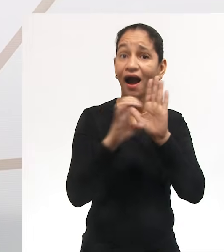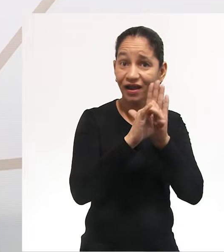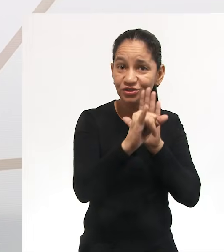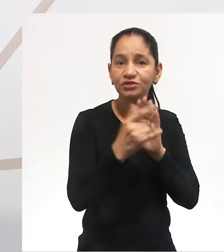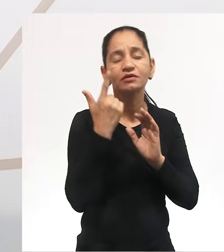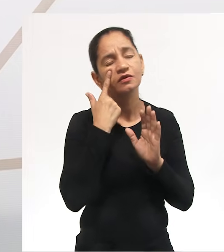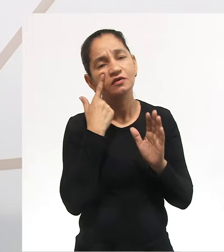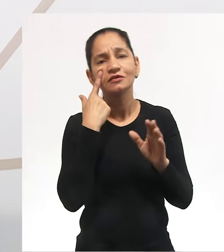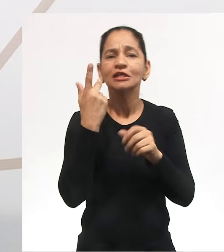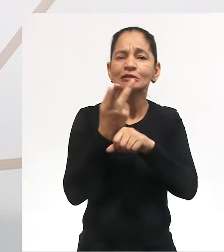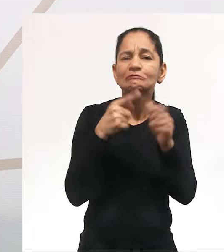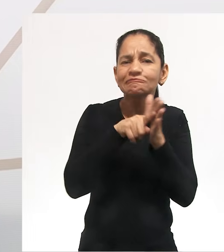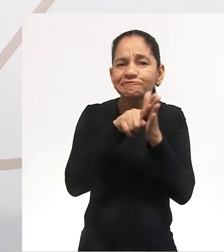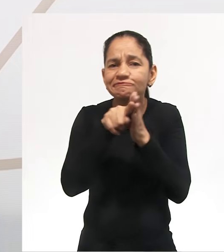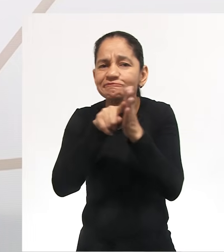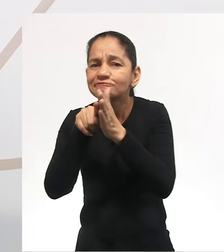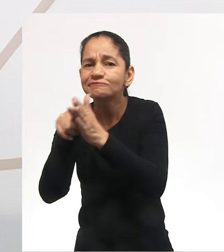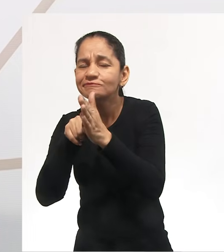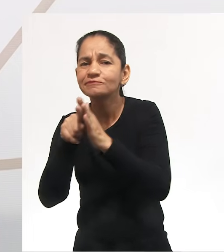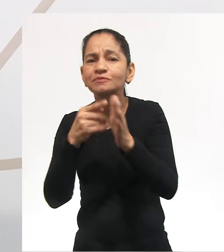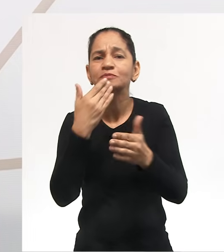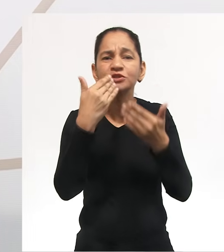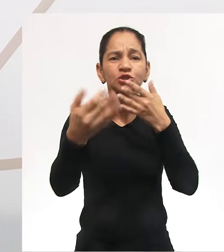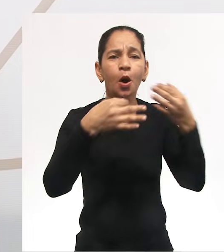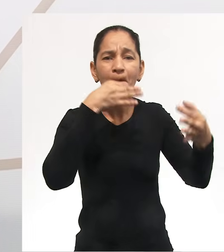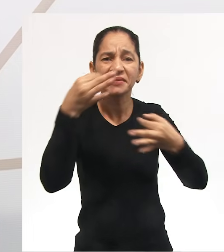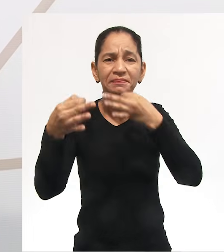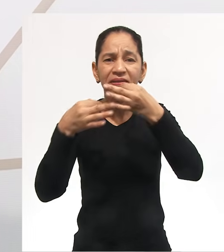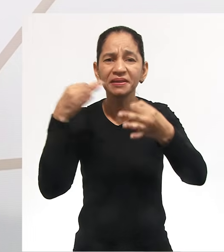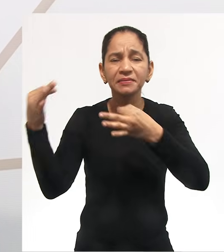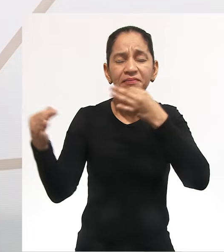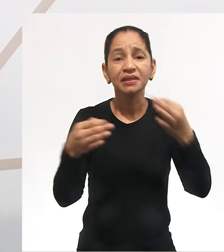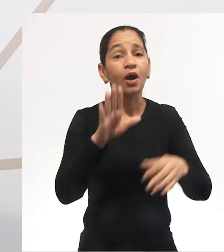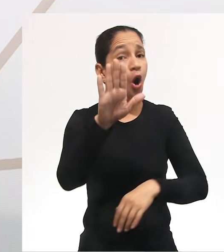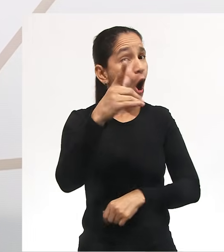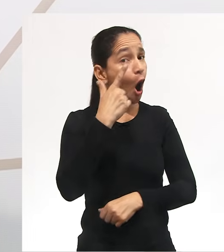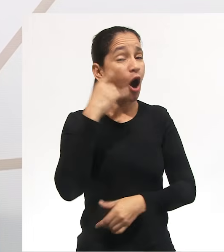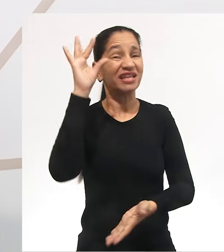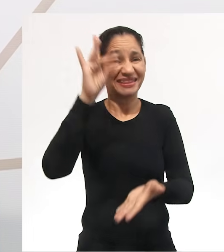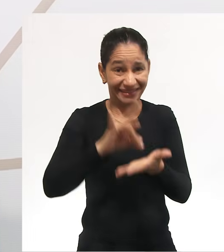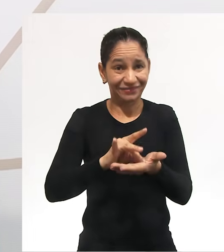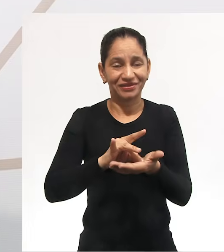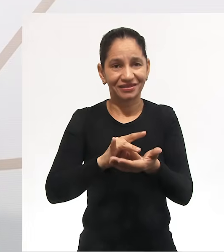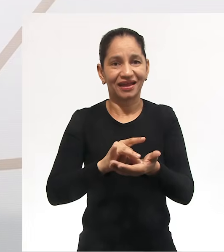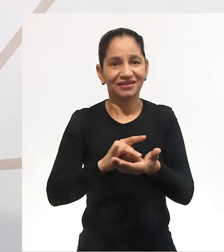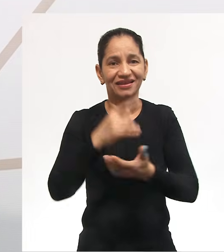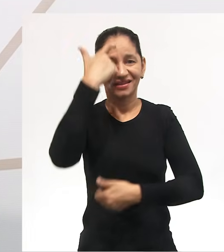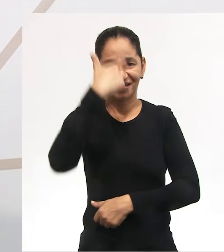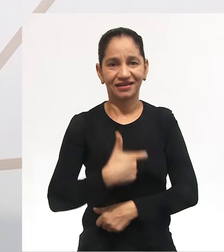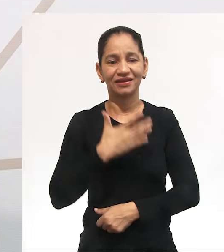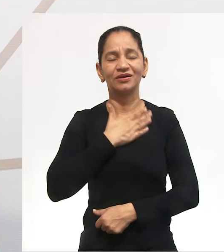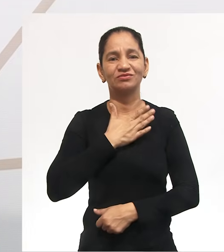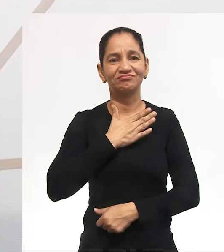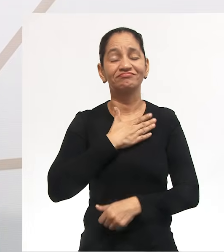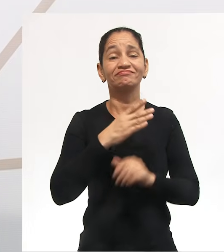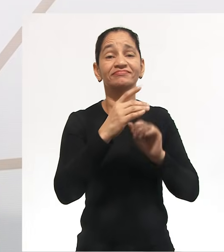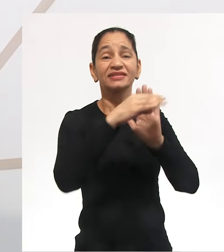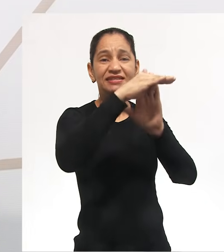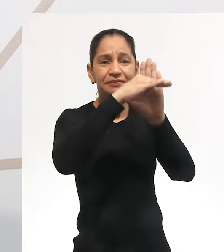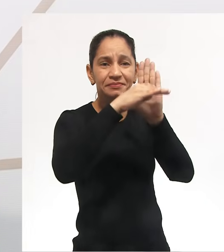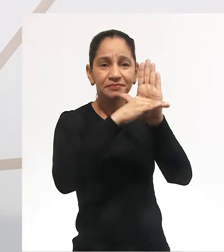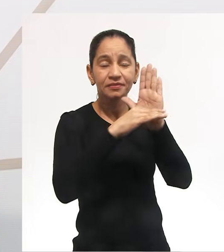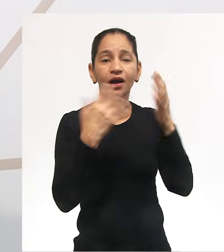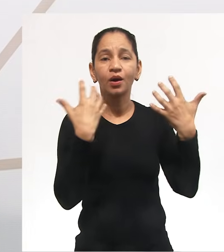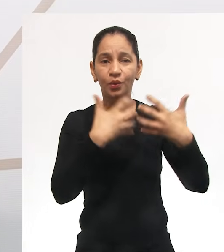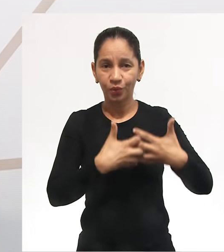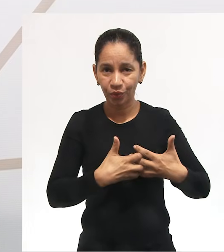esse projeto. E aí, pesquisando, pedindo opinião, perguntando. Na verdade, eu mandei,